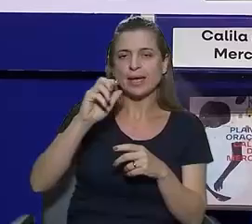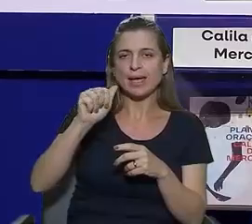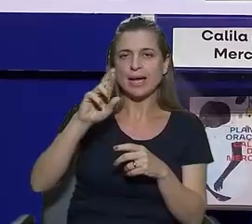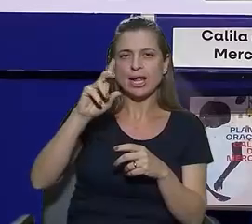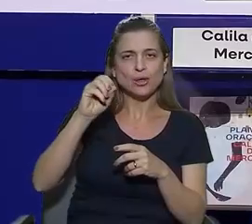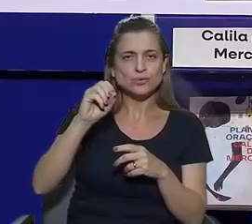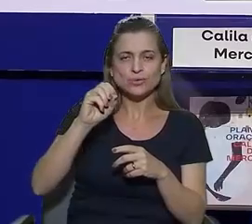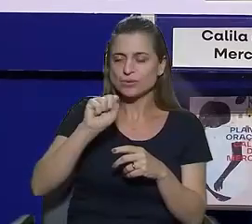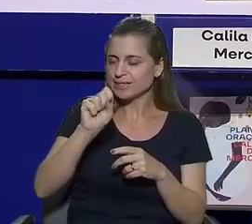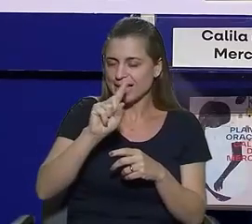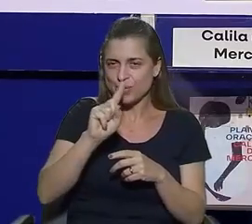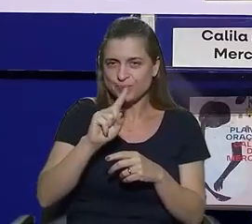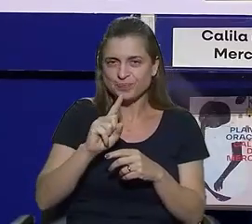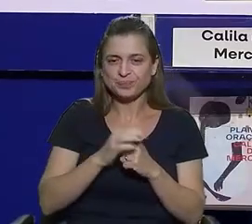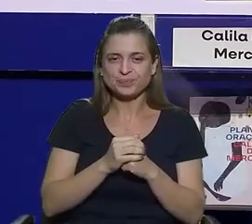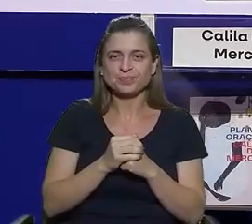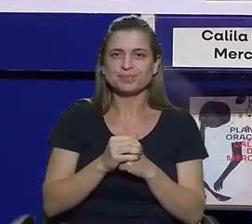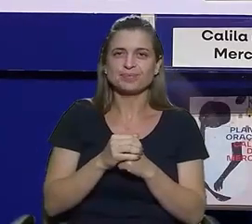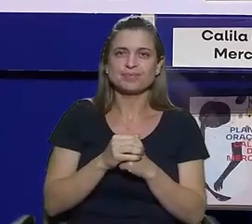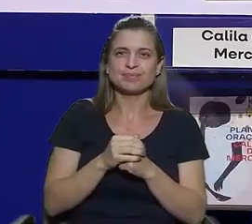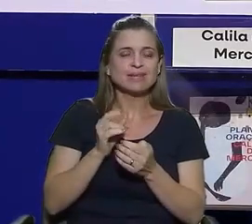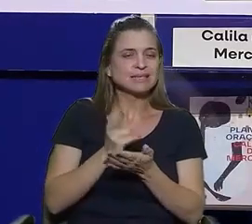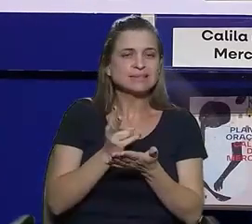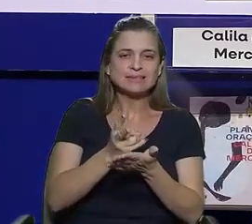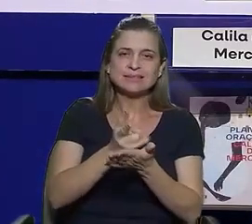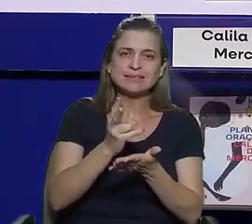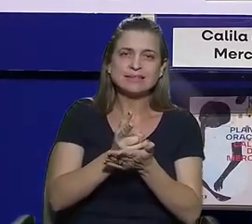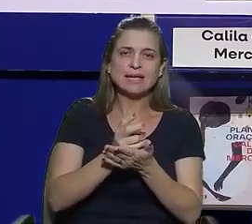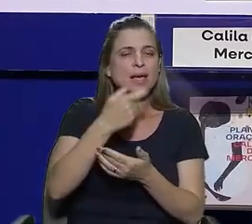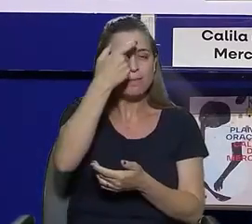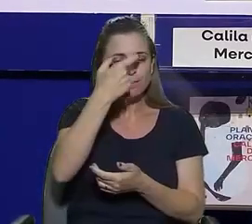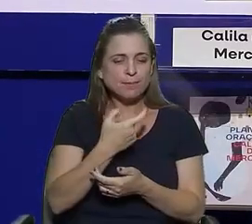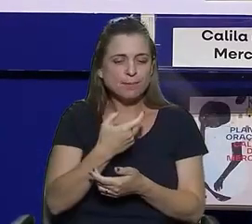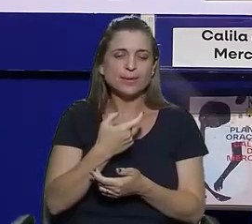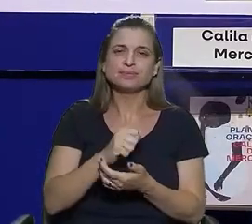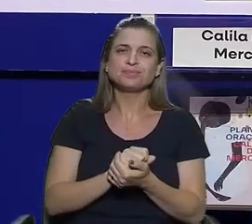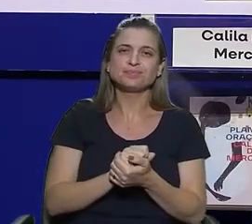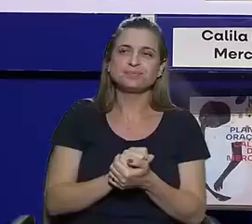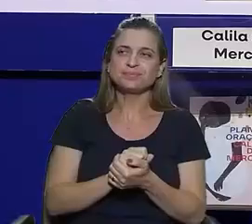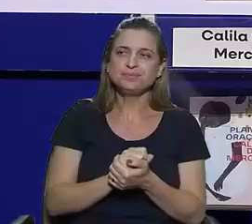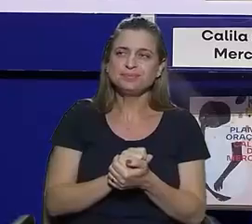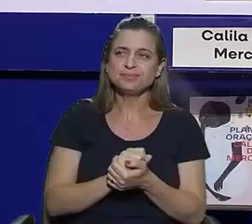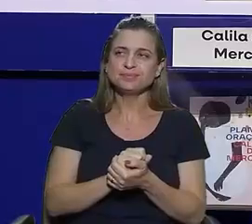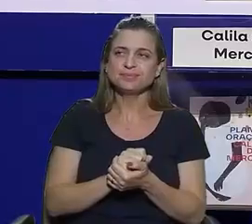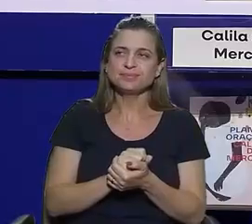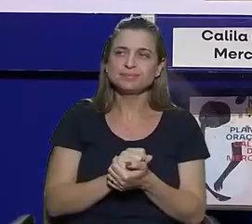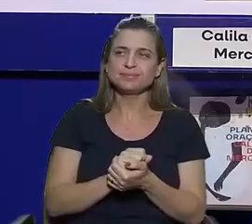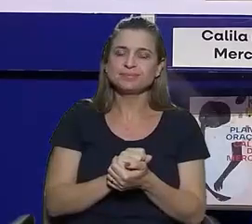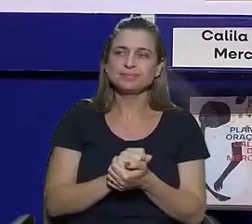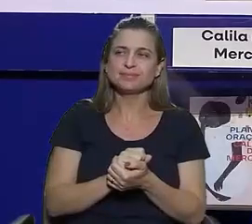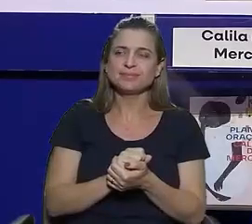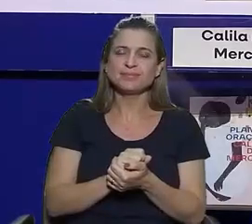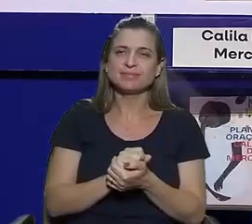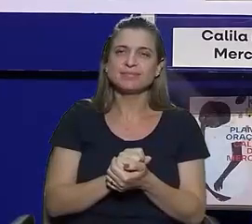ano mais nada, né? Sempre, né, eu sou o cara 300 mil vezes. Então, não tenho muita coisa, eu